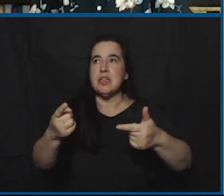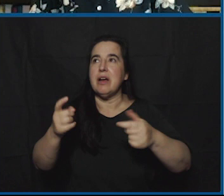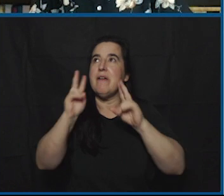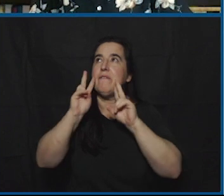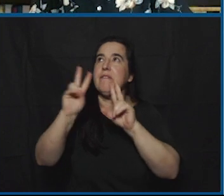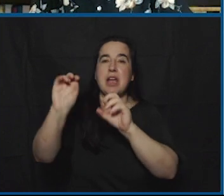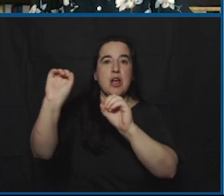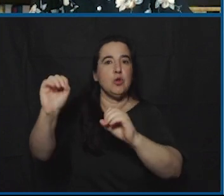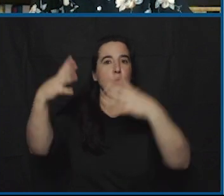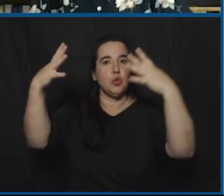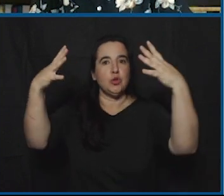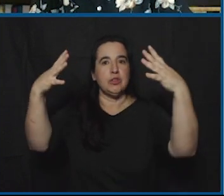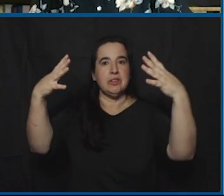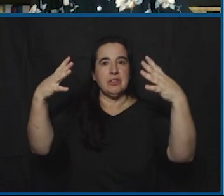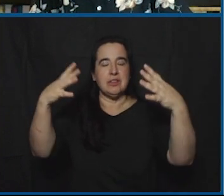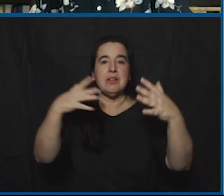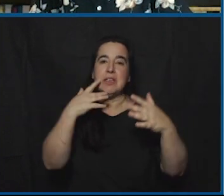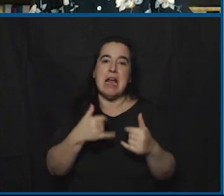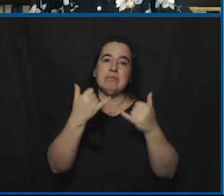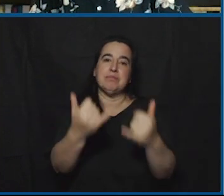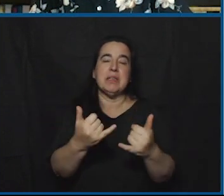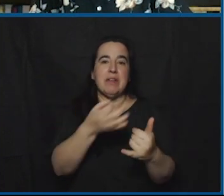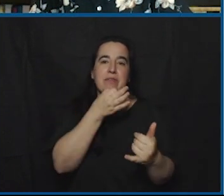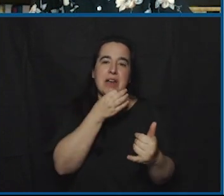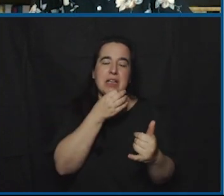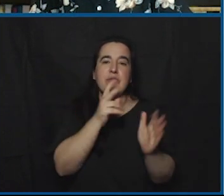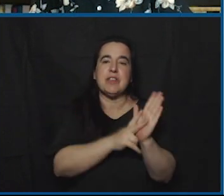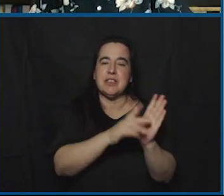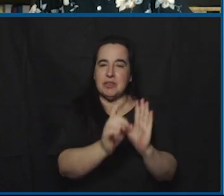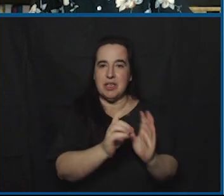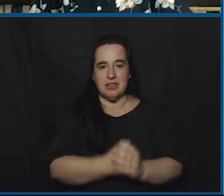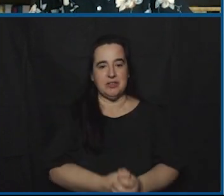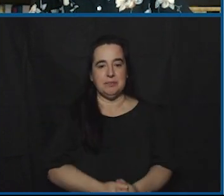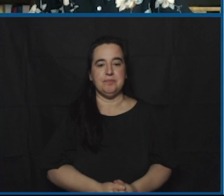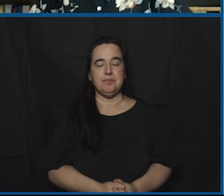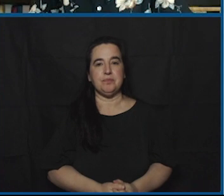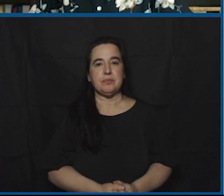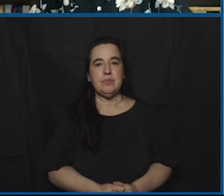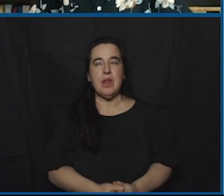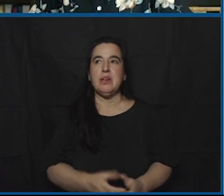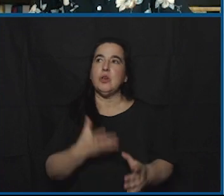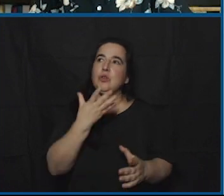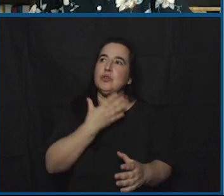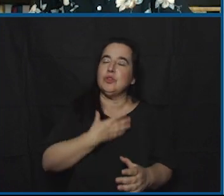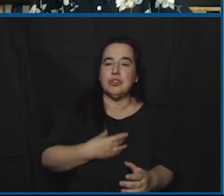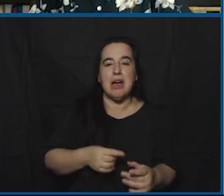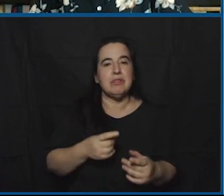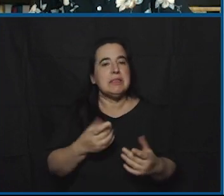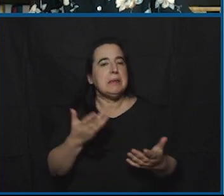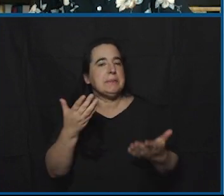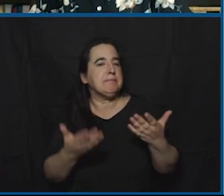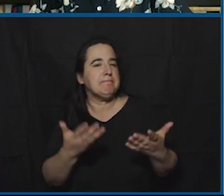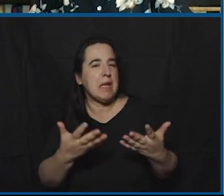vai ser anunciada no versículo 6. E por isso gostava de repetir aqui este